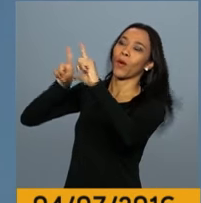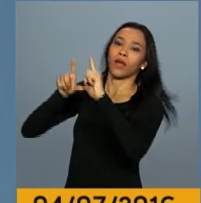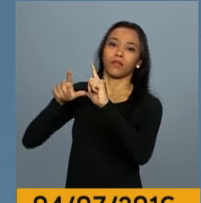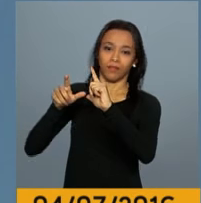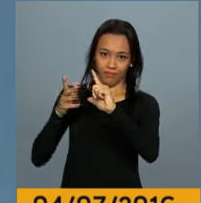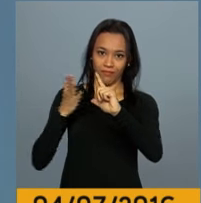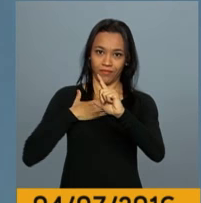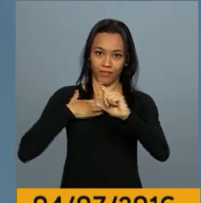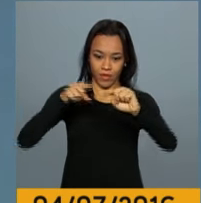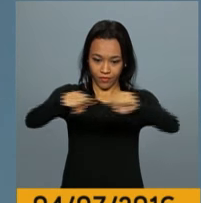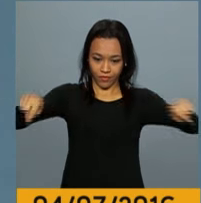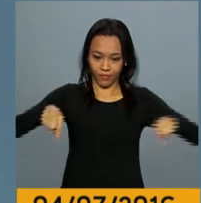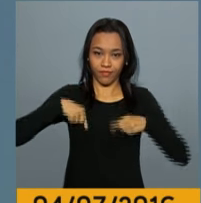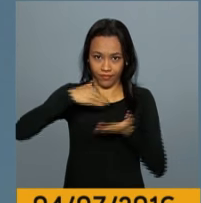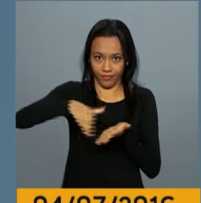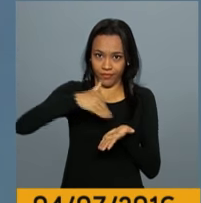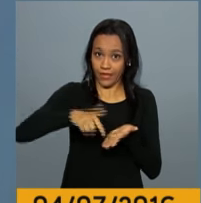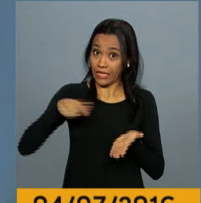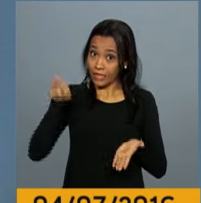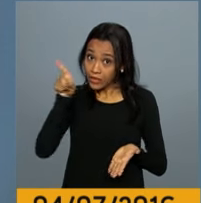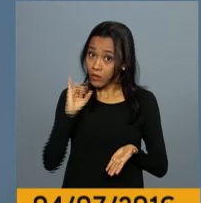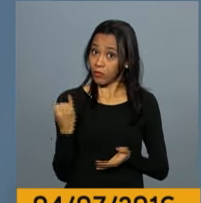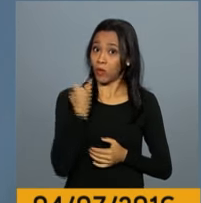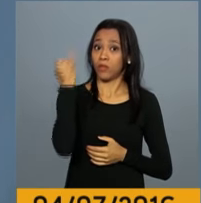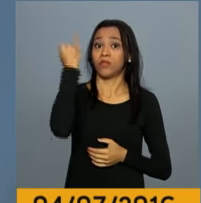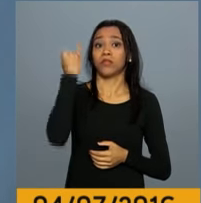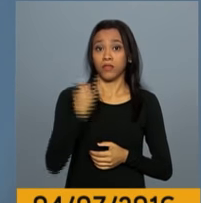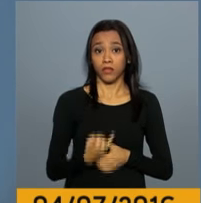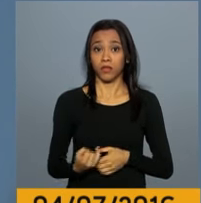coisa importantíssima para nós, não é? Porque